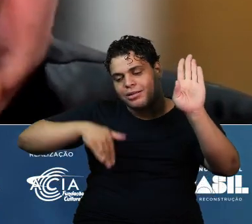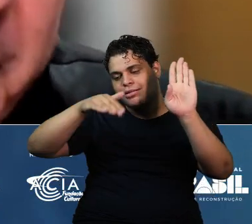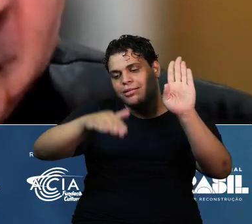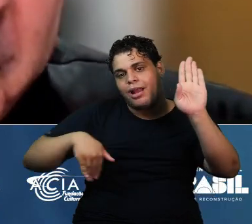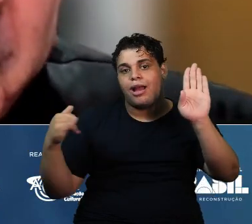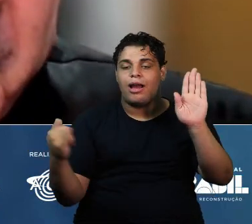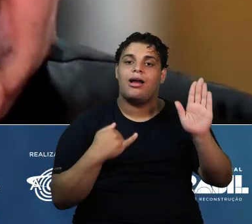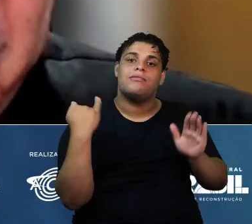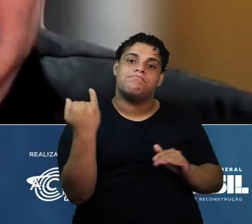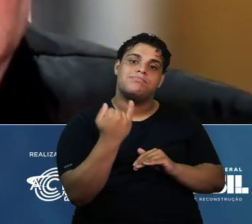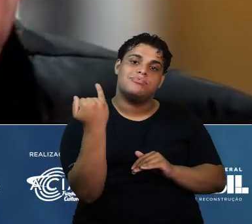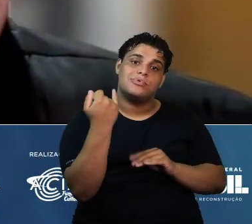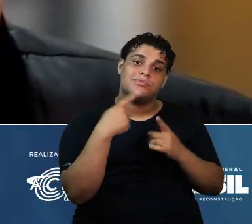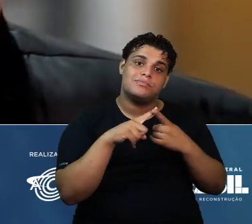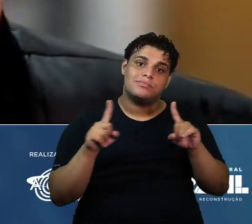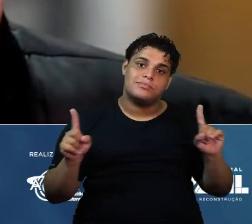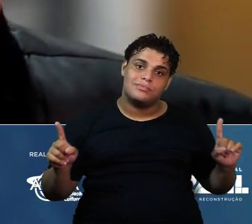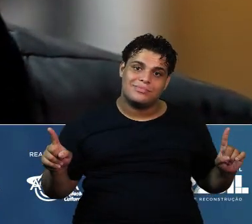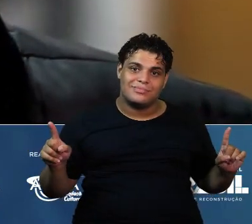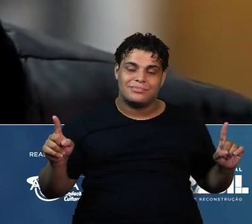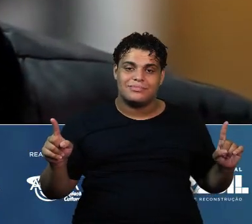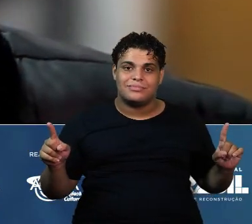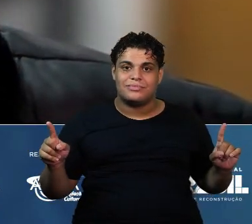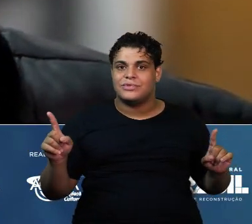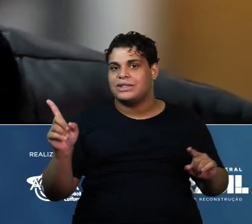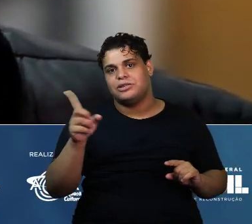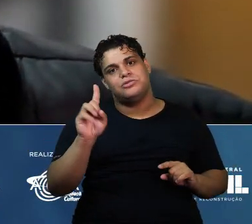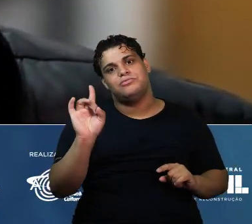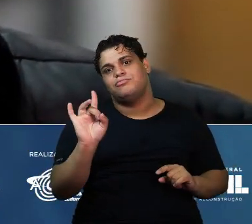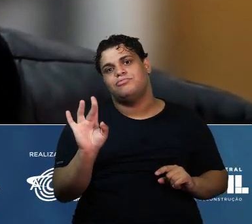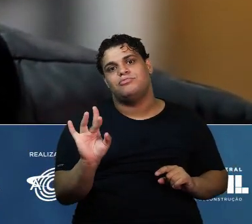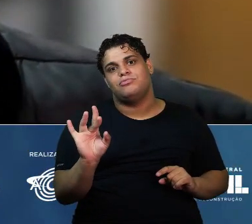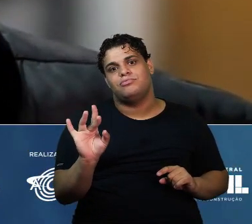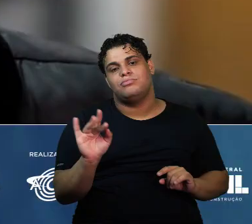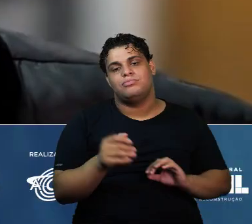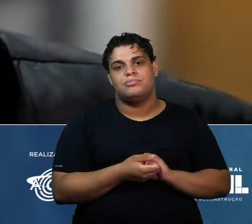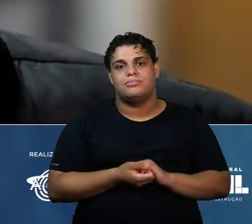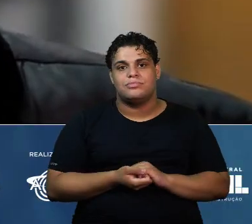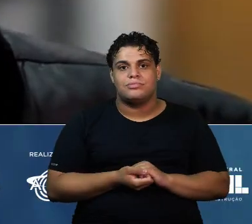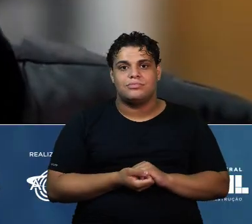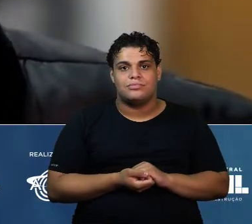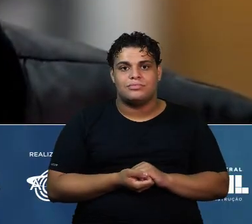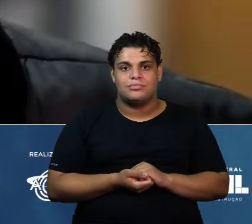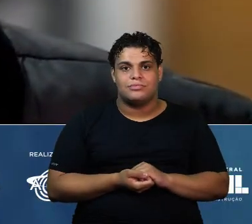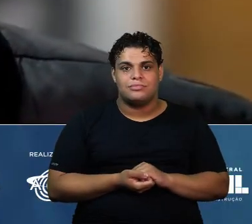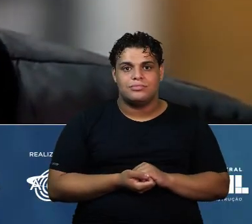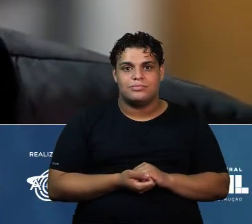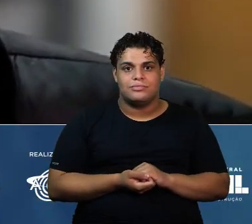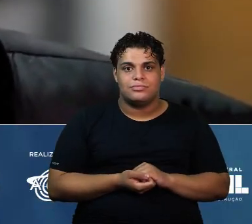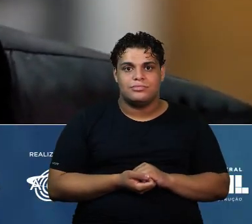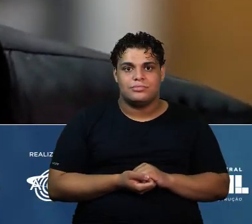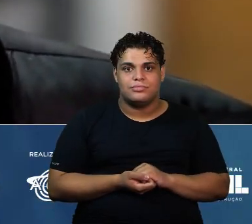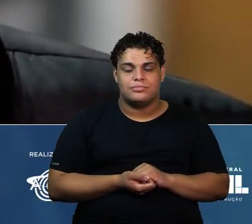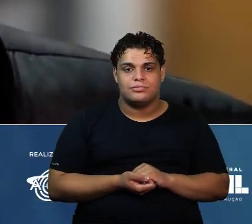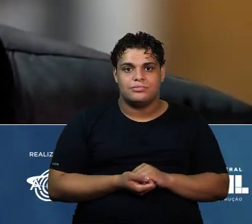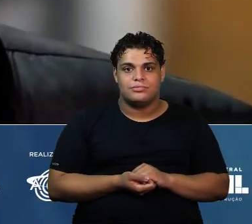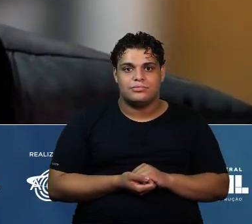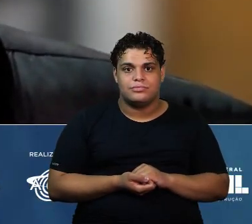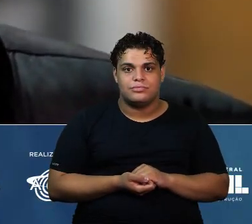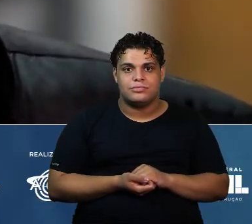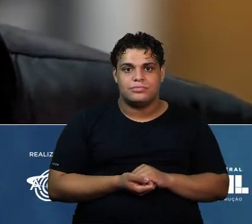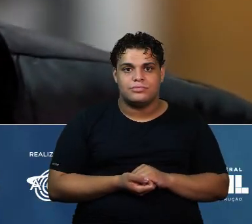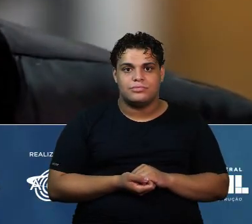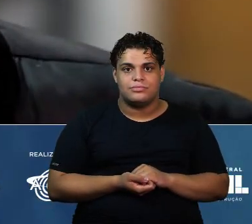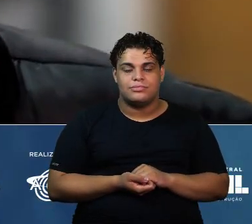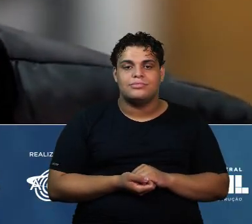fundamental. Porém, não é suficiente. Campeão olímpico de natação já morreu afogado.